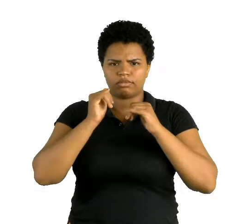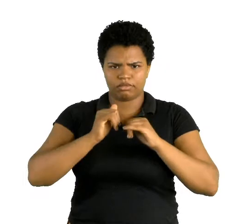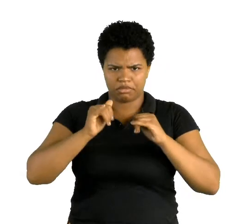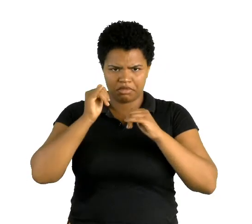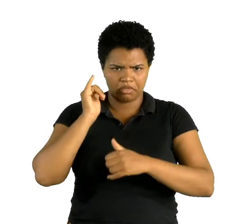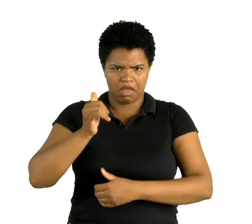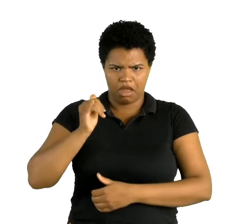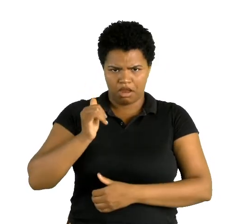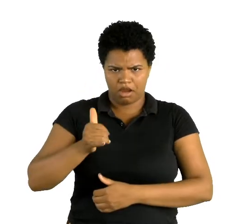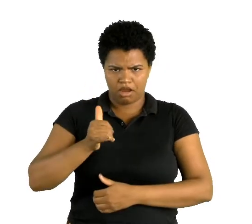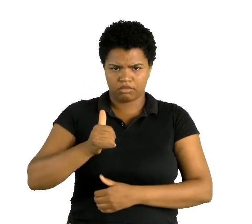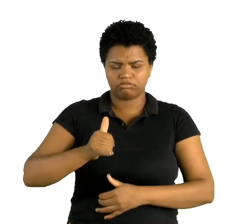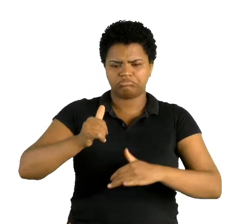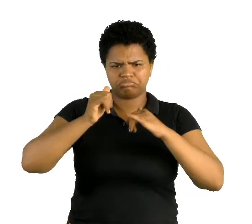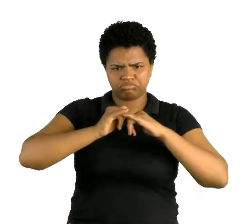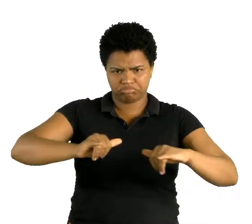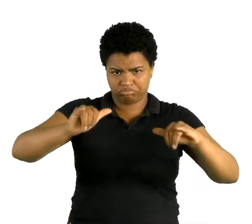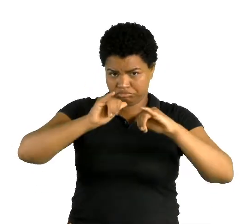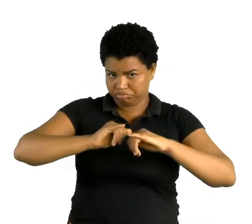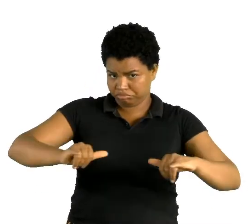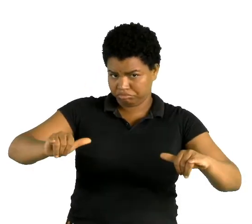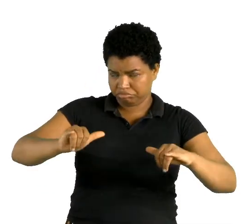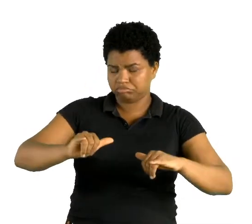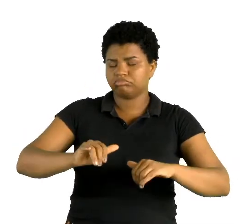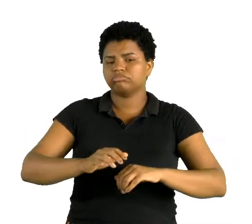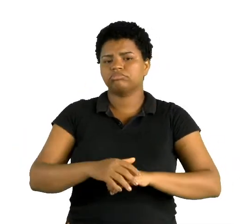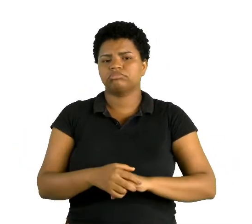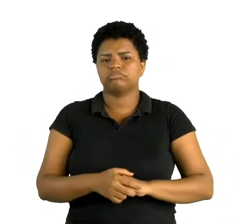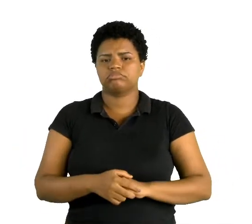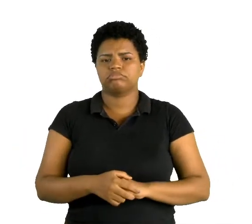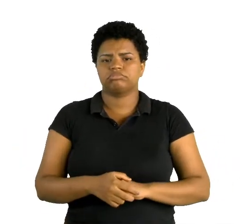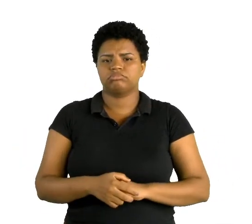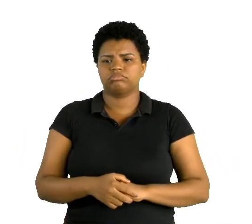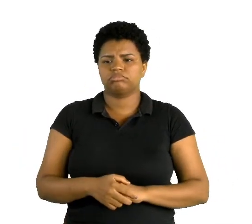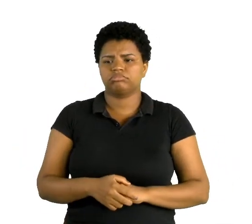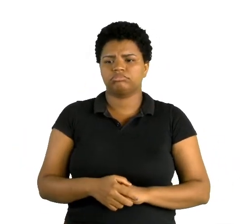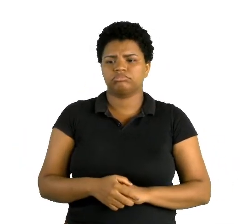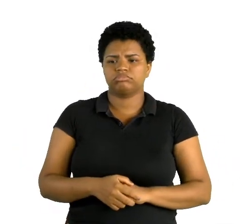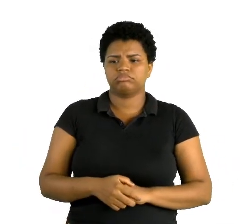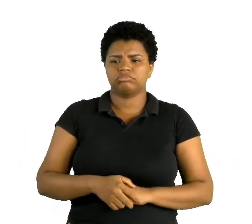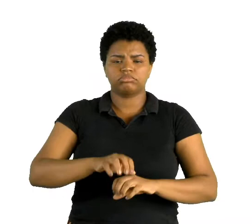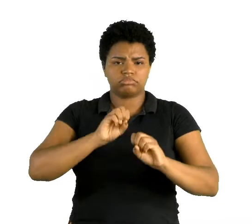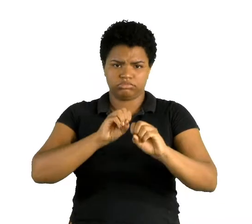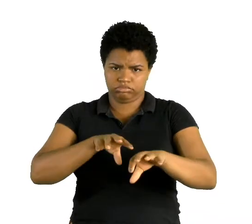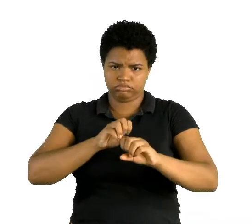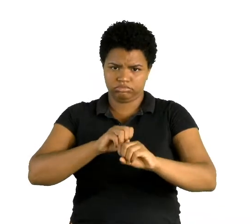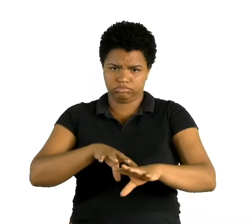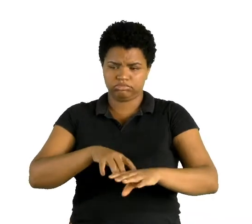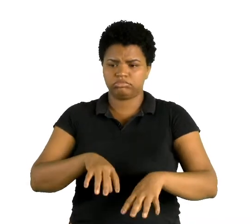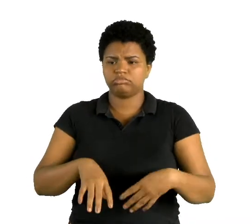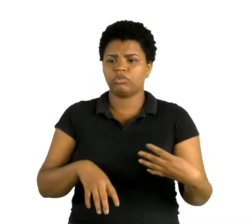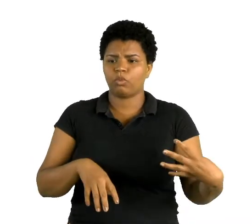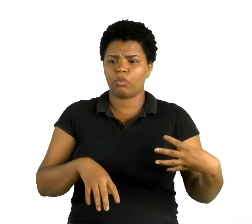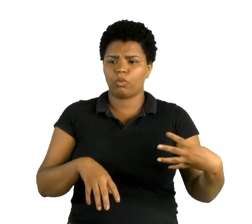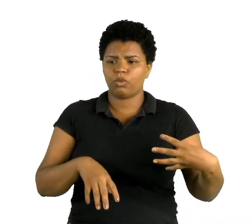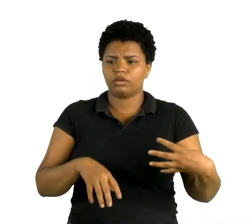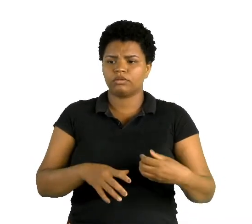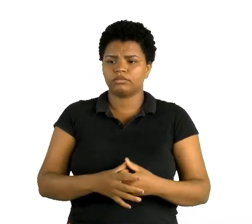Segunda, noticiar algo? Terceira, ensinar algo? Ou